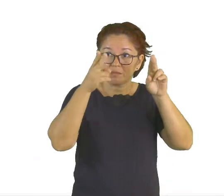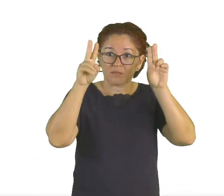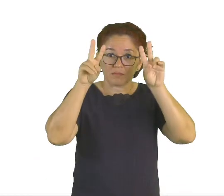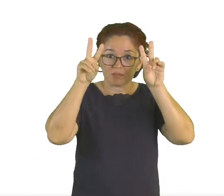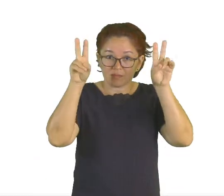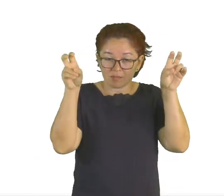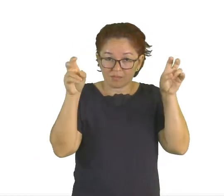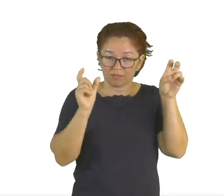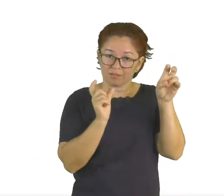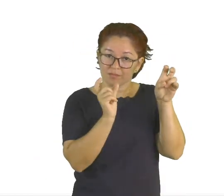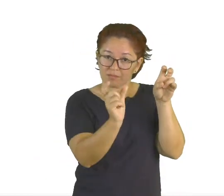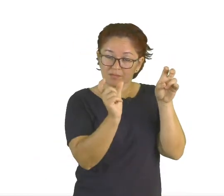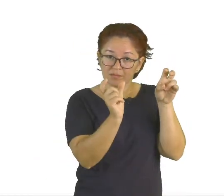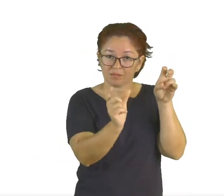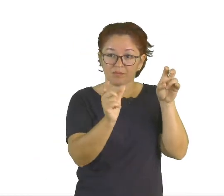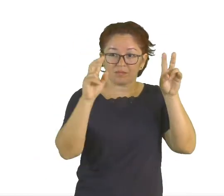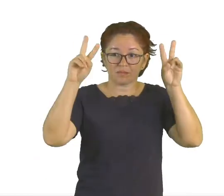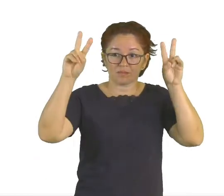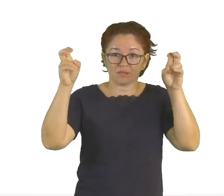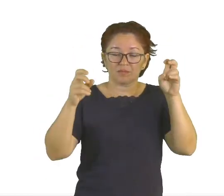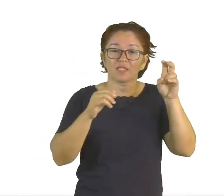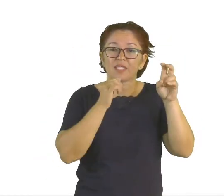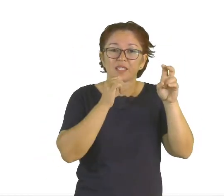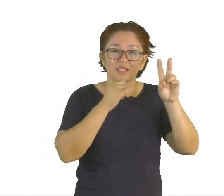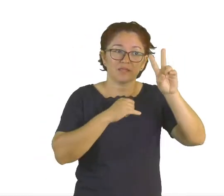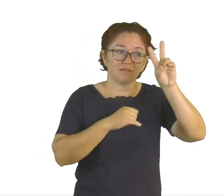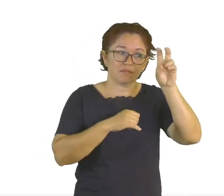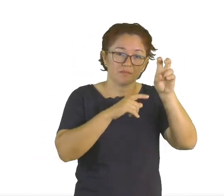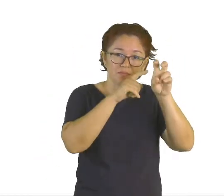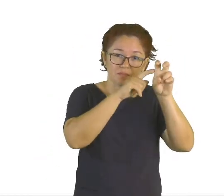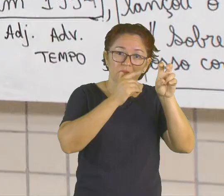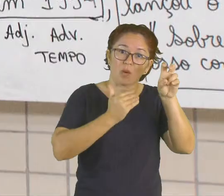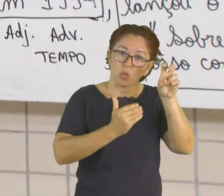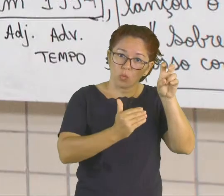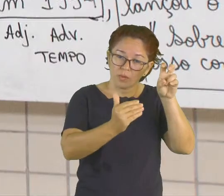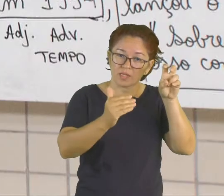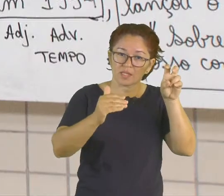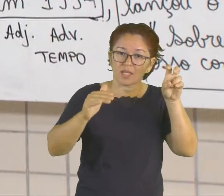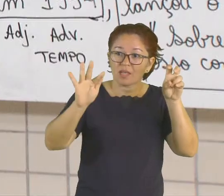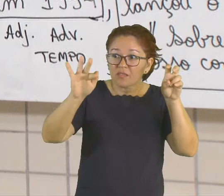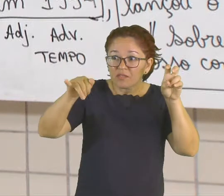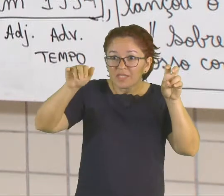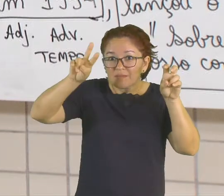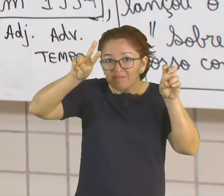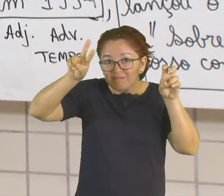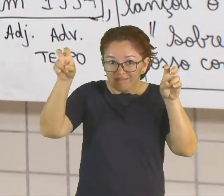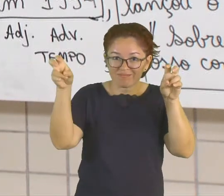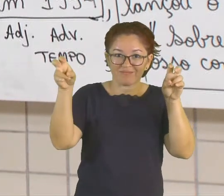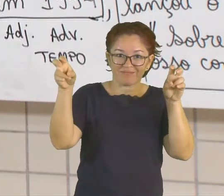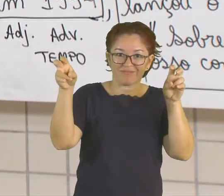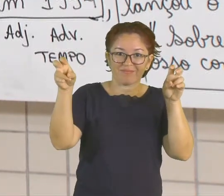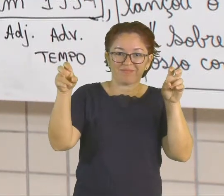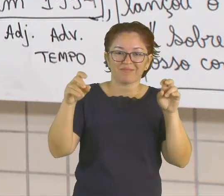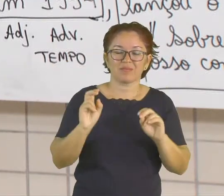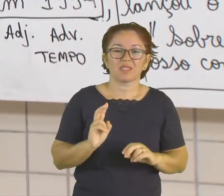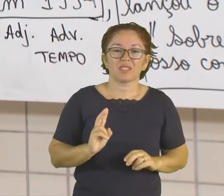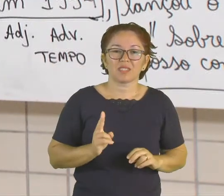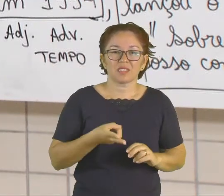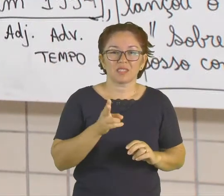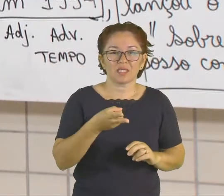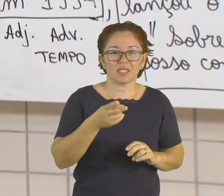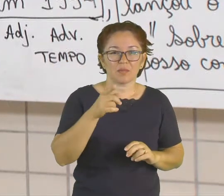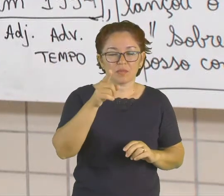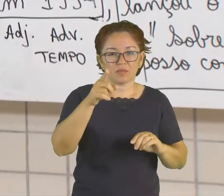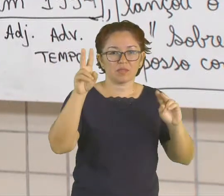sendo que uma serve para abrir e outra para fechar o discurso. Então, toda vez que você for usar as aspas, você tem que lembrar